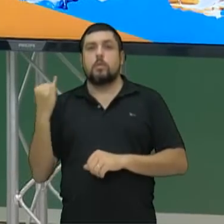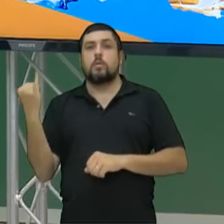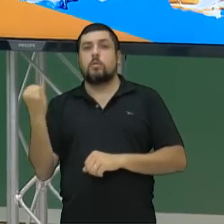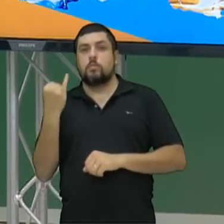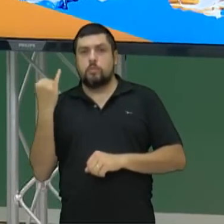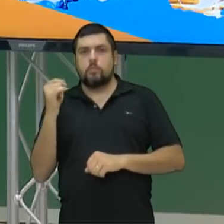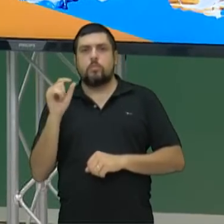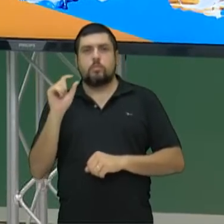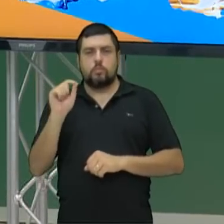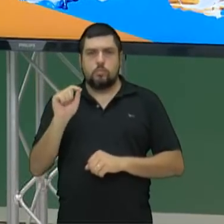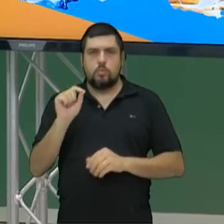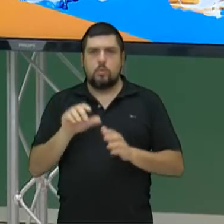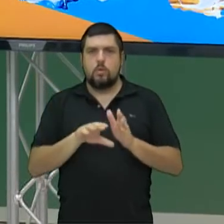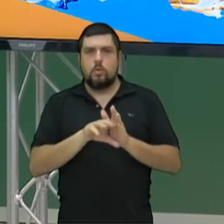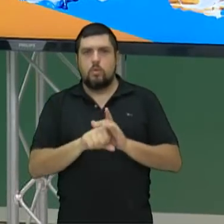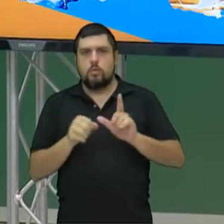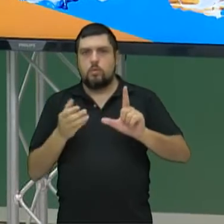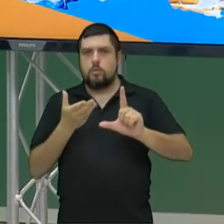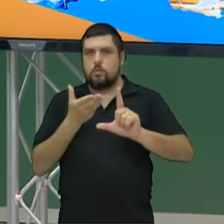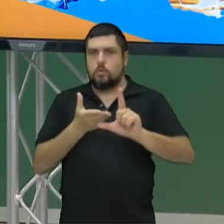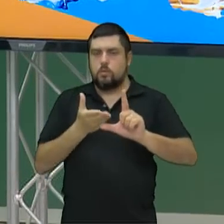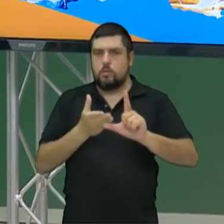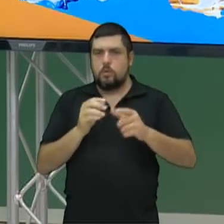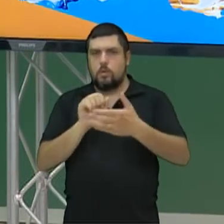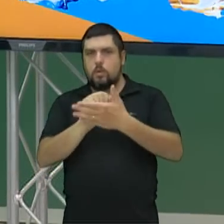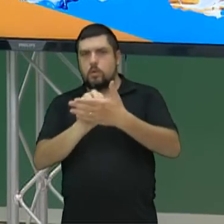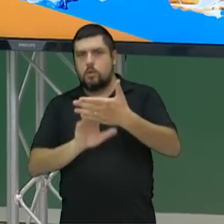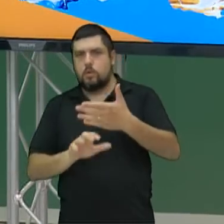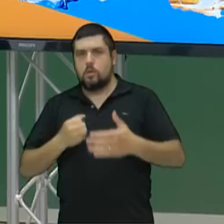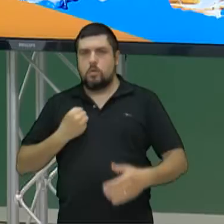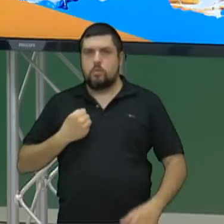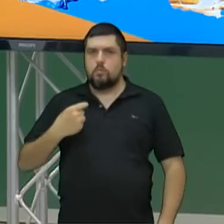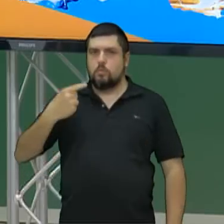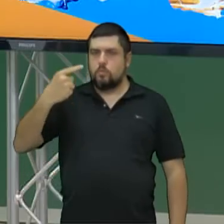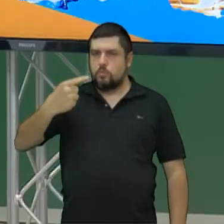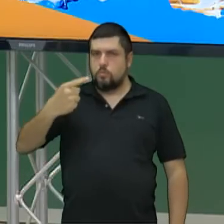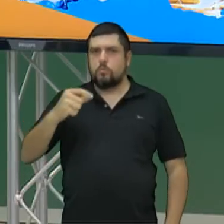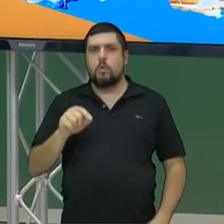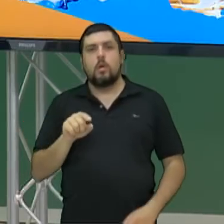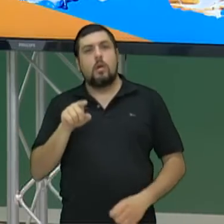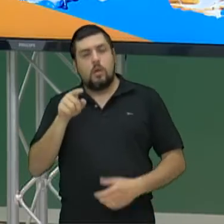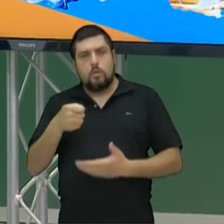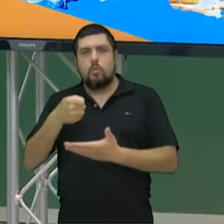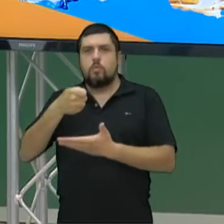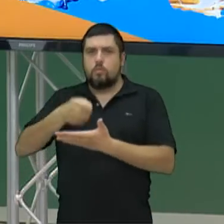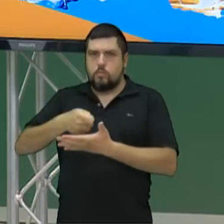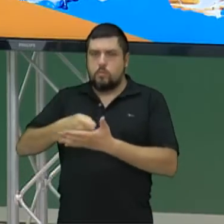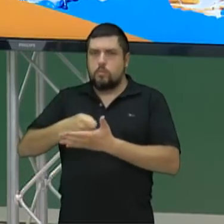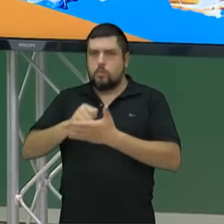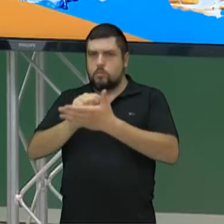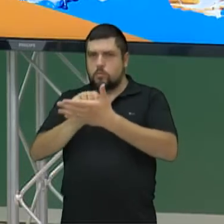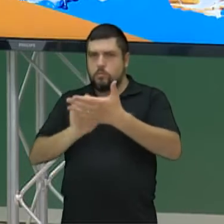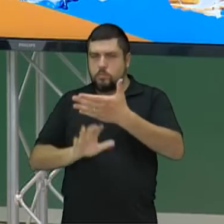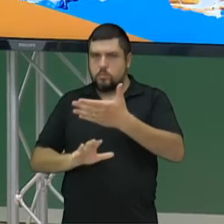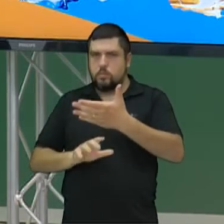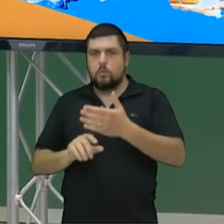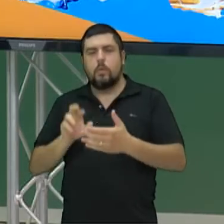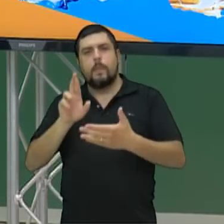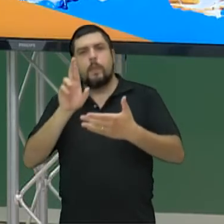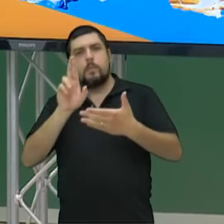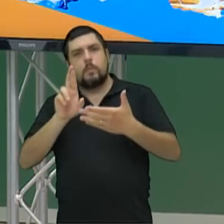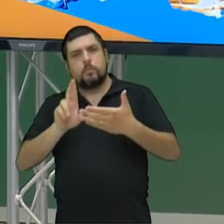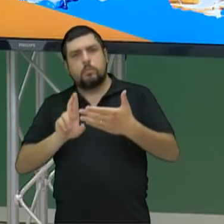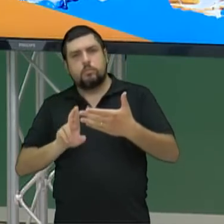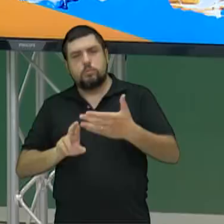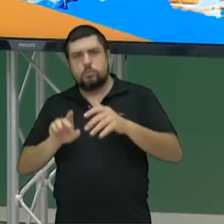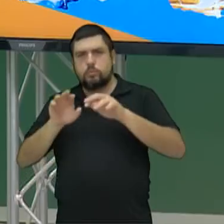no link da atividade número 1, certo? Essa atividade ela é obrigatória, tá, gente? E realize essa atividade e